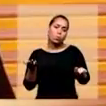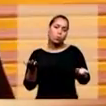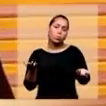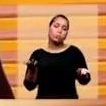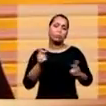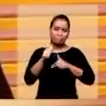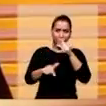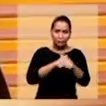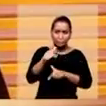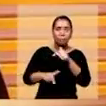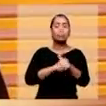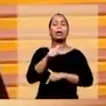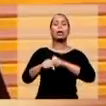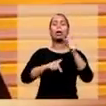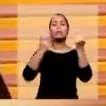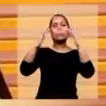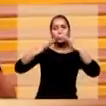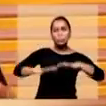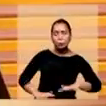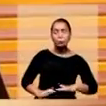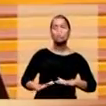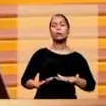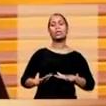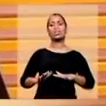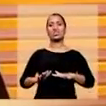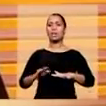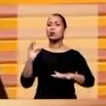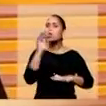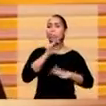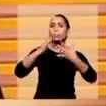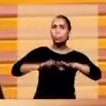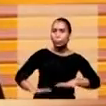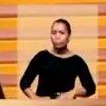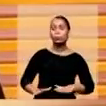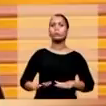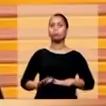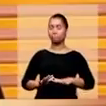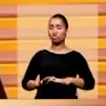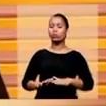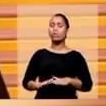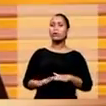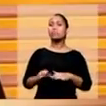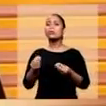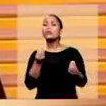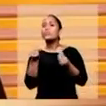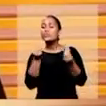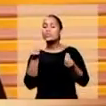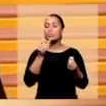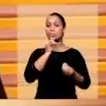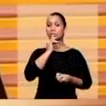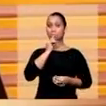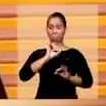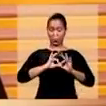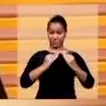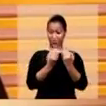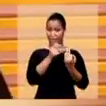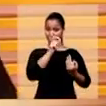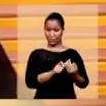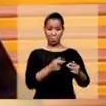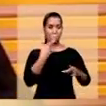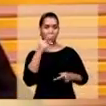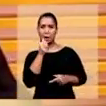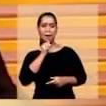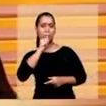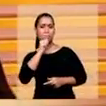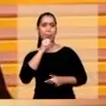óbvio, que o desemprego cai de uma forma devastadora sobre uma família. Quem ficou sem trabalho,